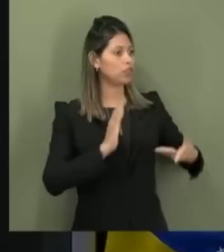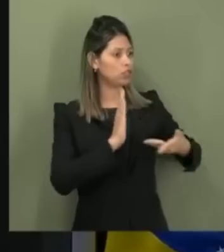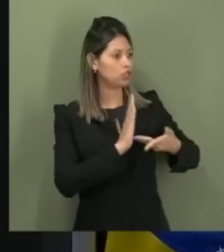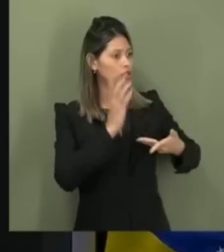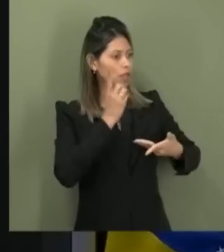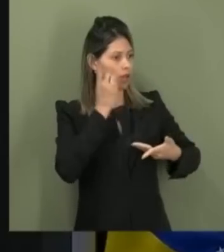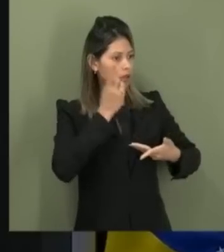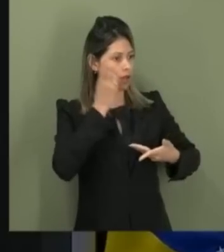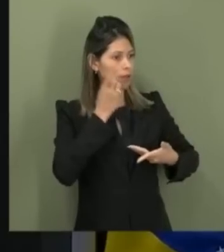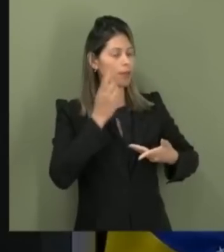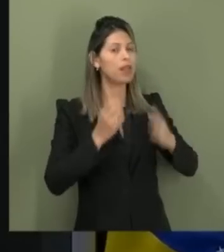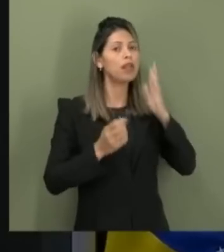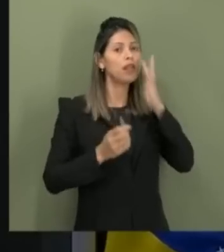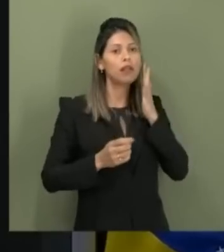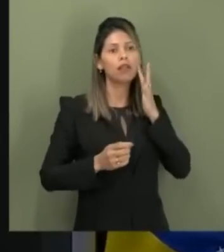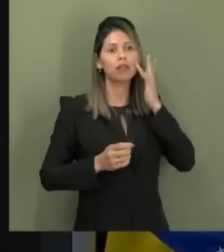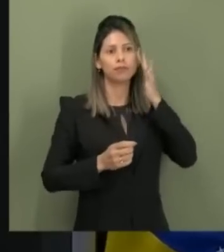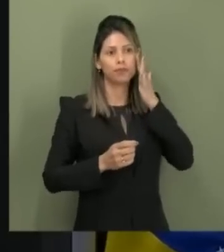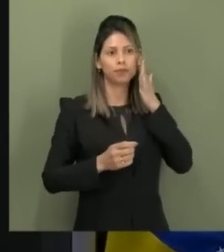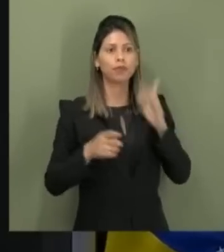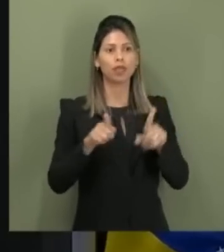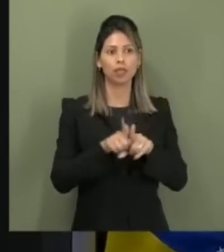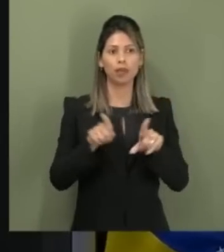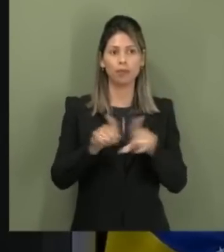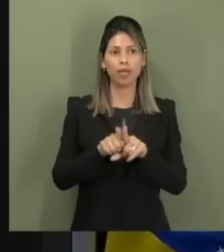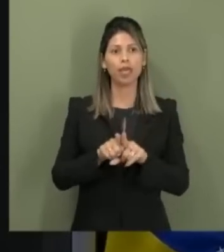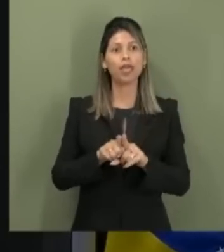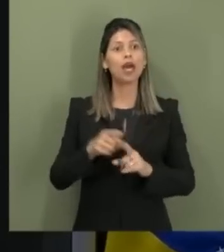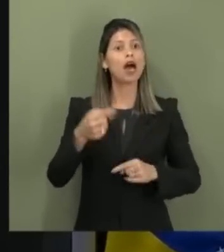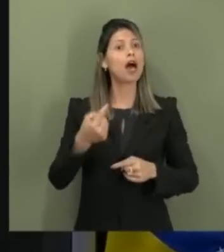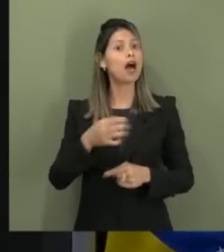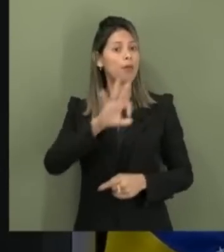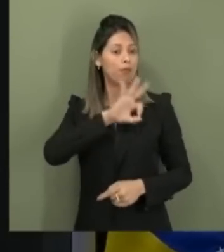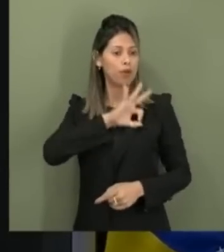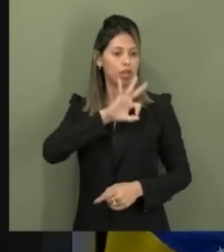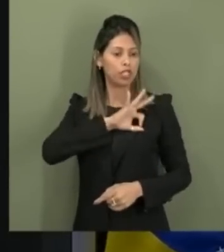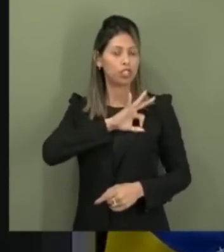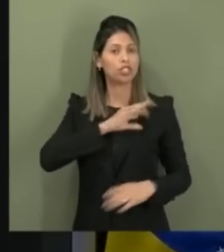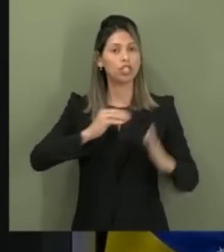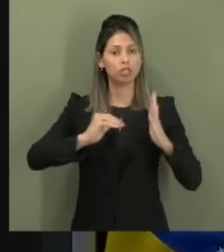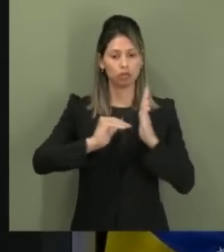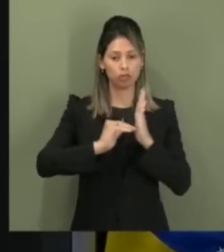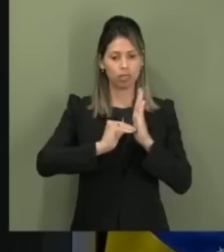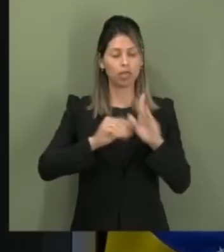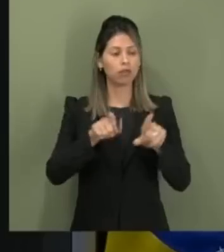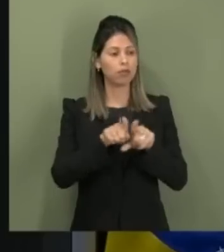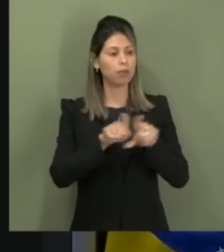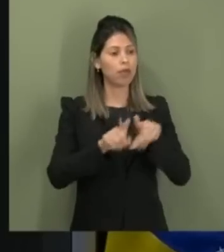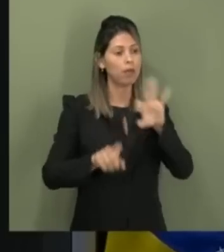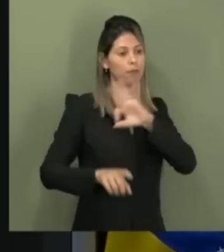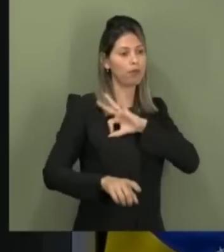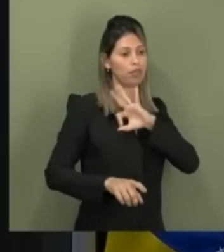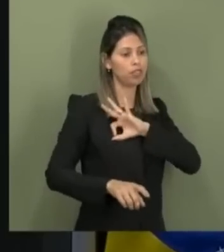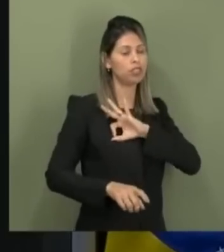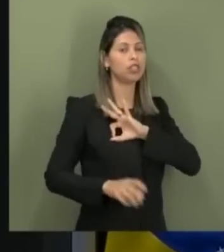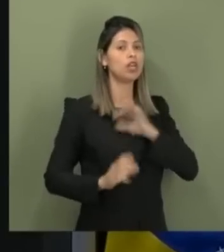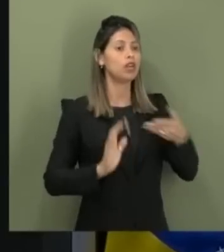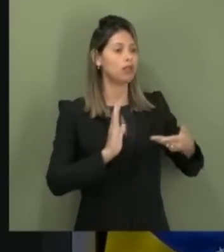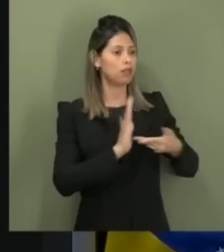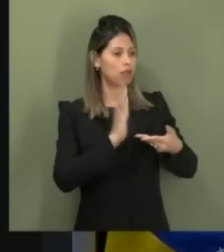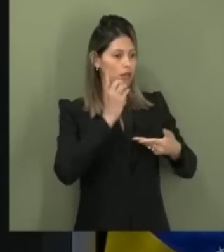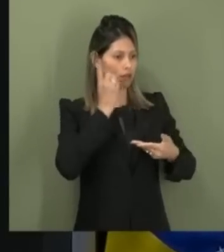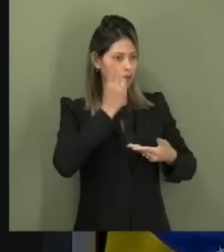em especial aqui a Polícia Legislativa do Senado e a Polícia Legislativa da Câmara, que tem se pautado aí com